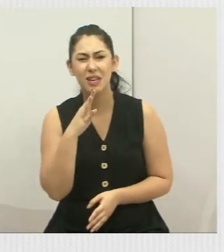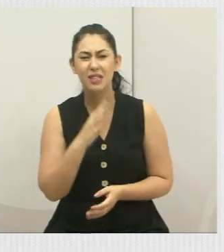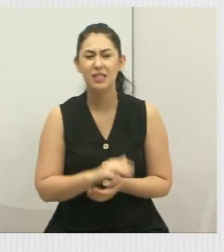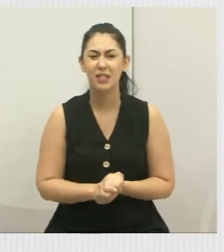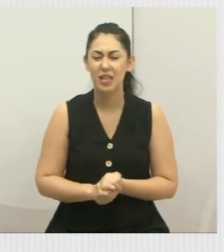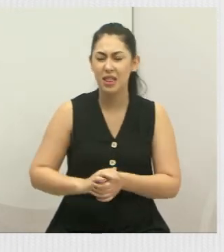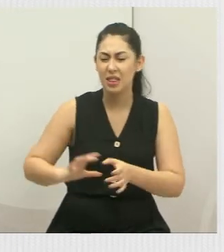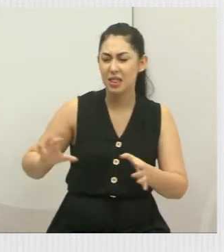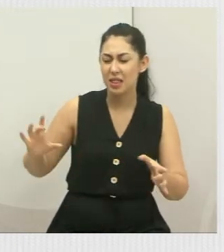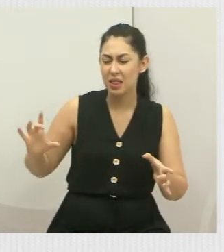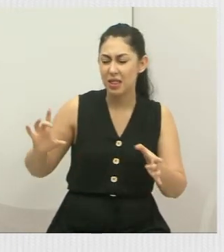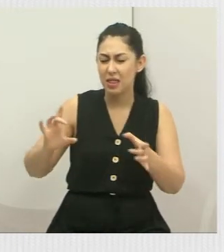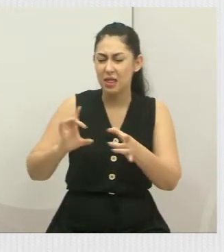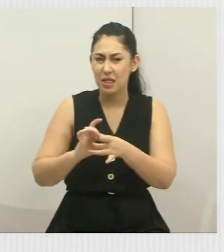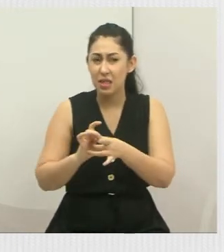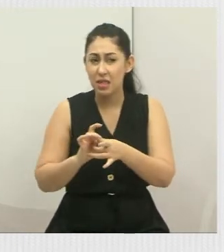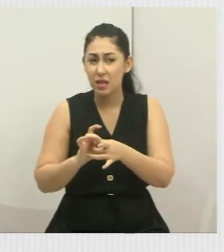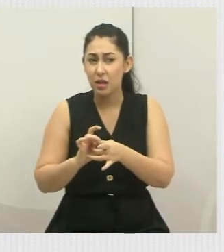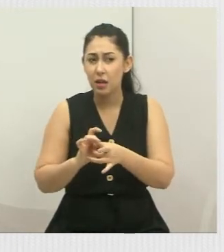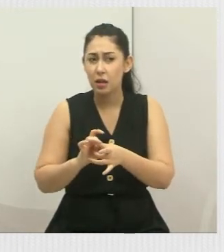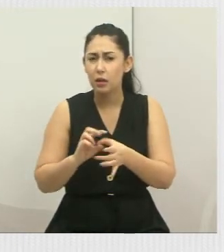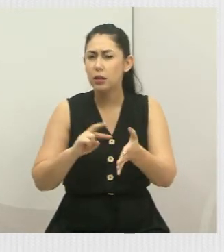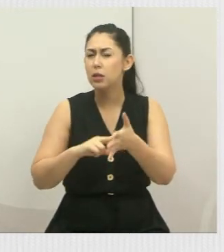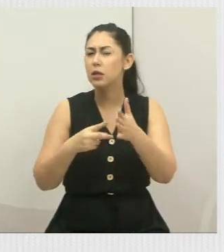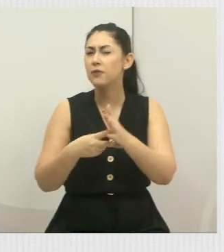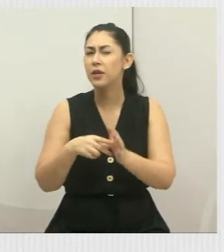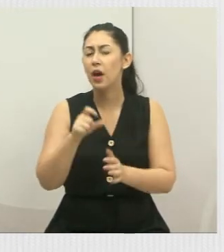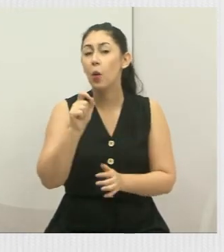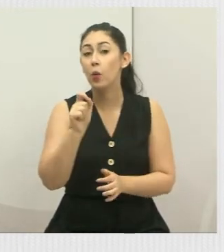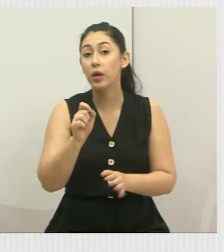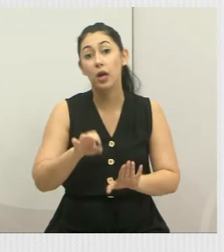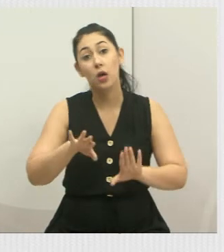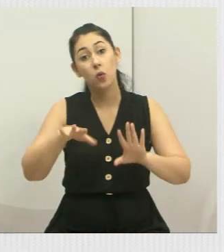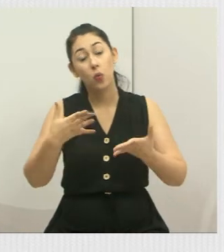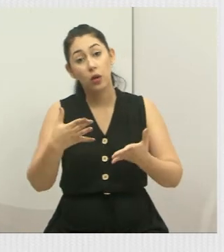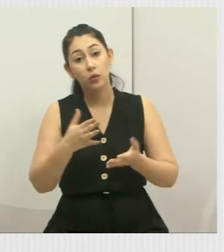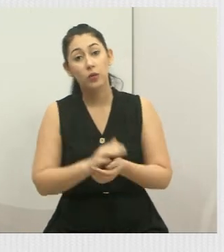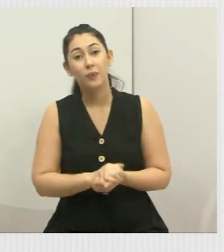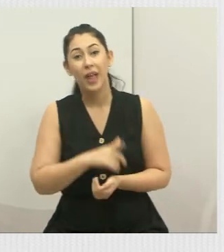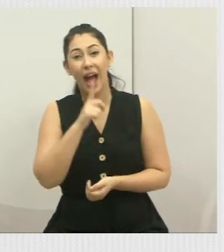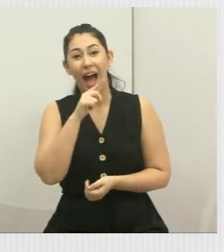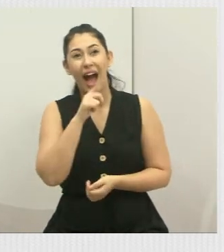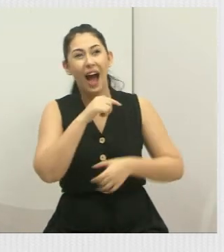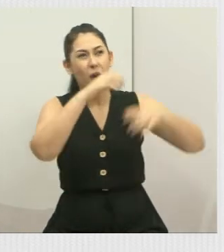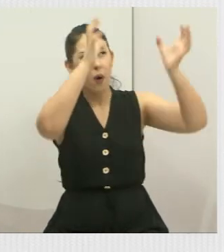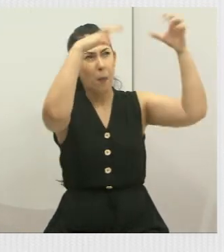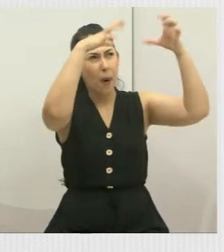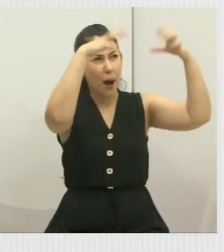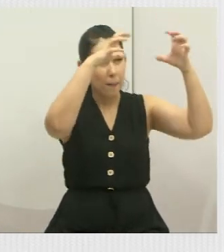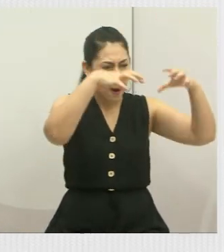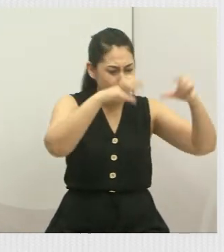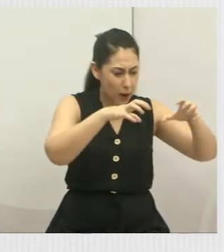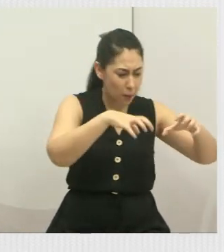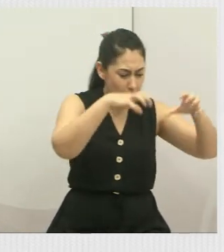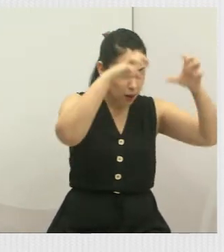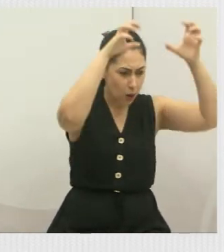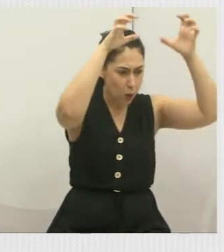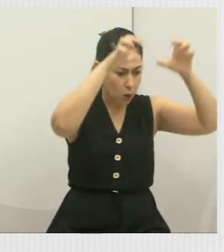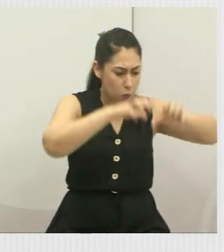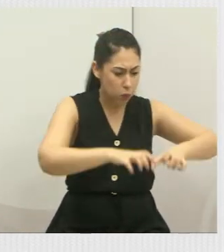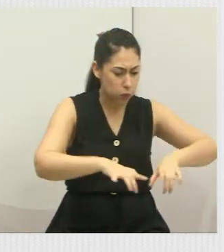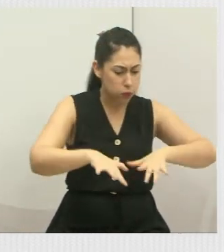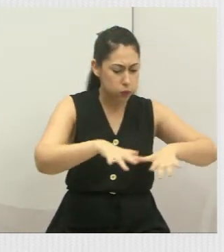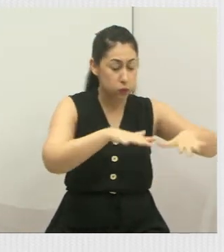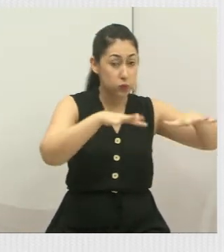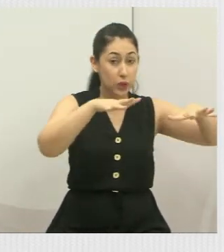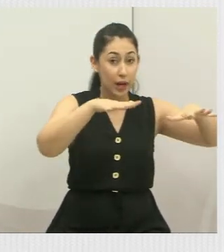são ligações cruzadas? Quando água de chuva e esgoto misturam-se. quando você tem água de chuva em rede